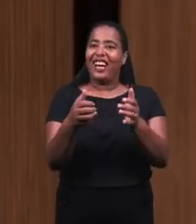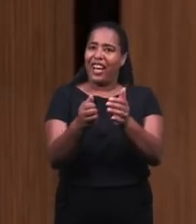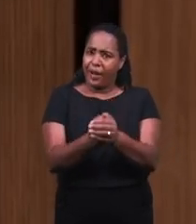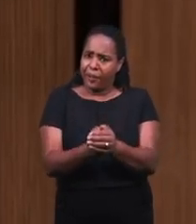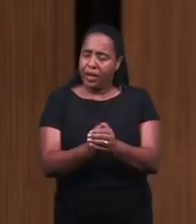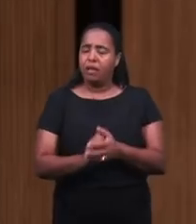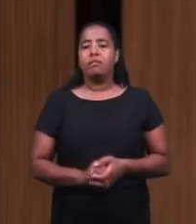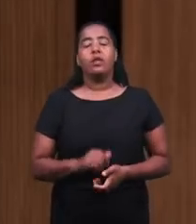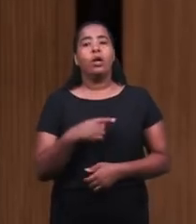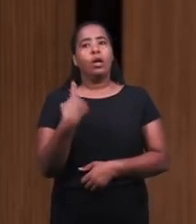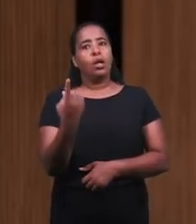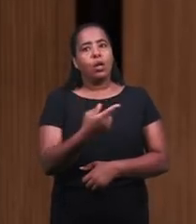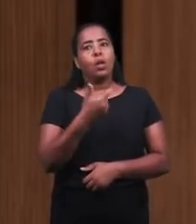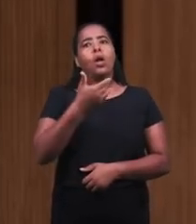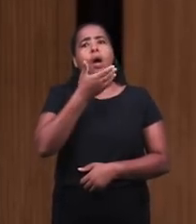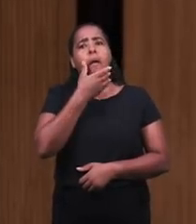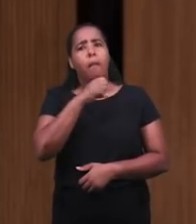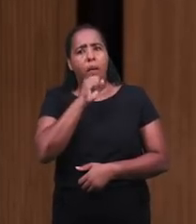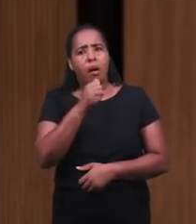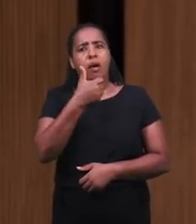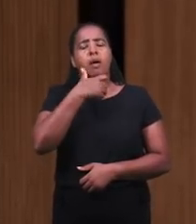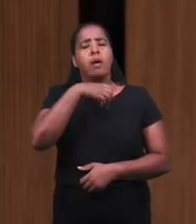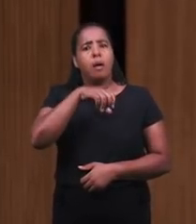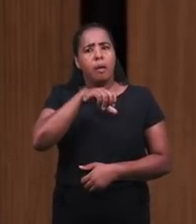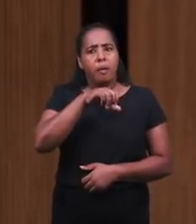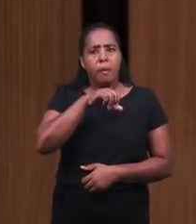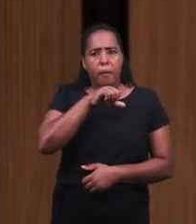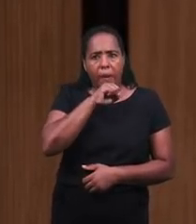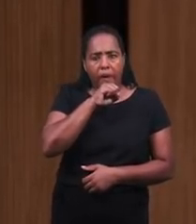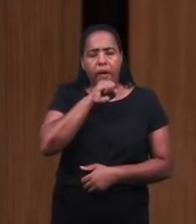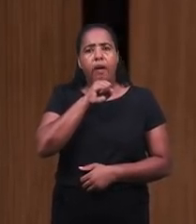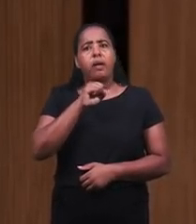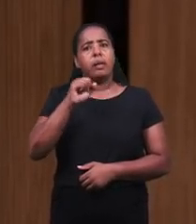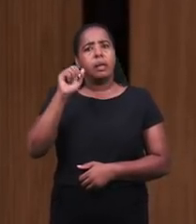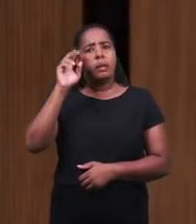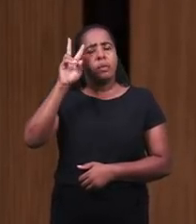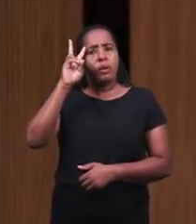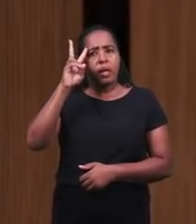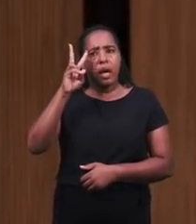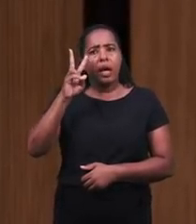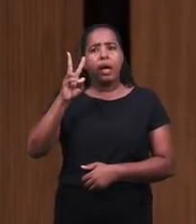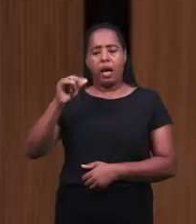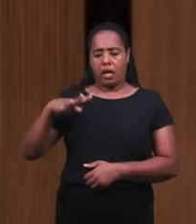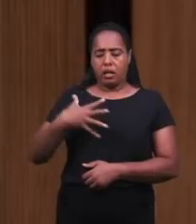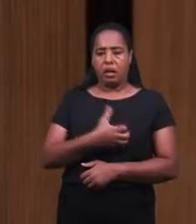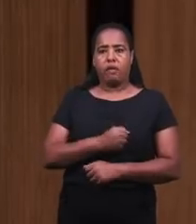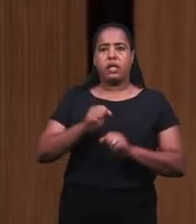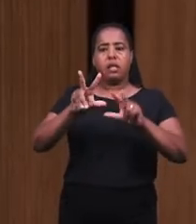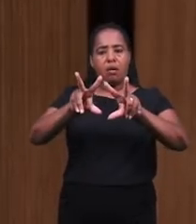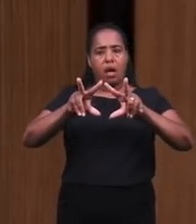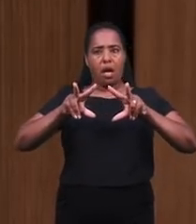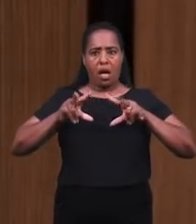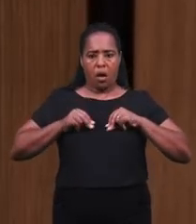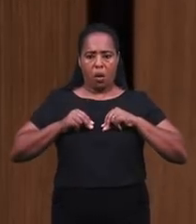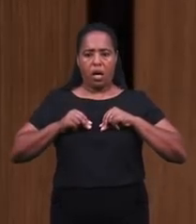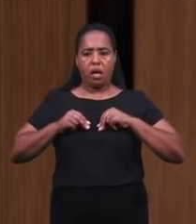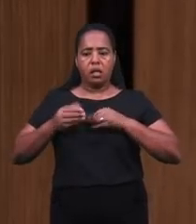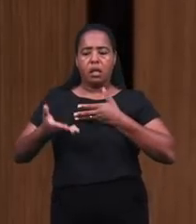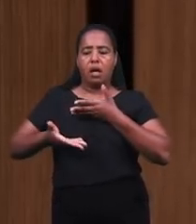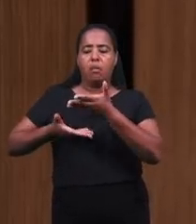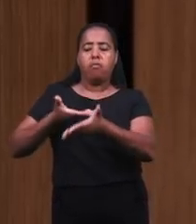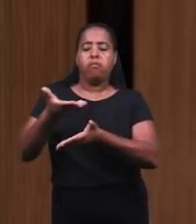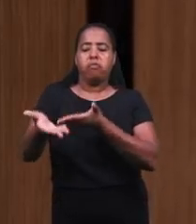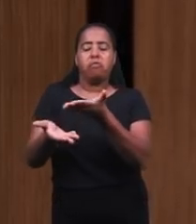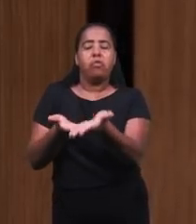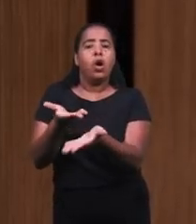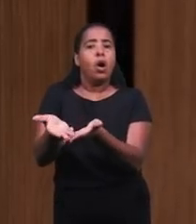que somos pais e responsáveis, a salvação é a maior herança que nós podemos passar para os nossos filhos.